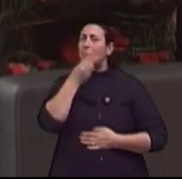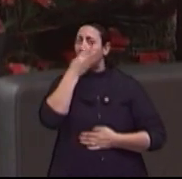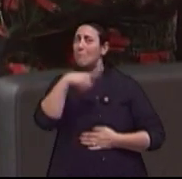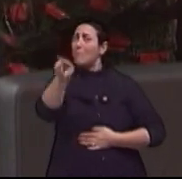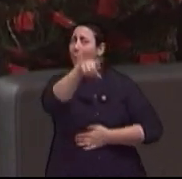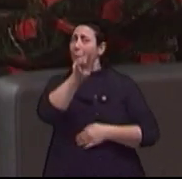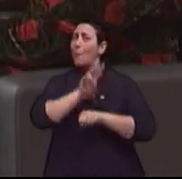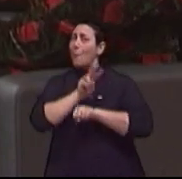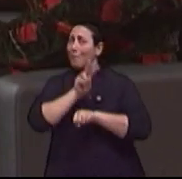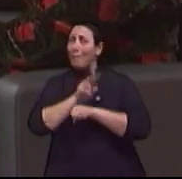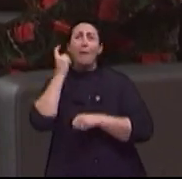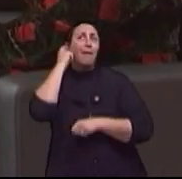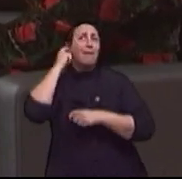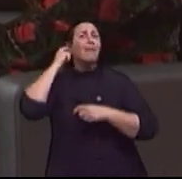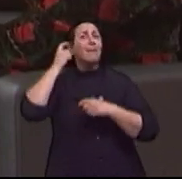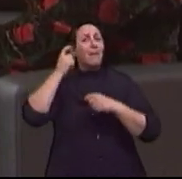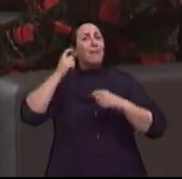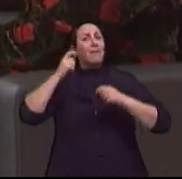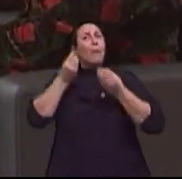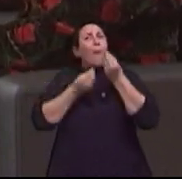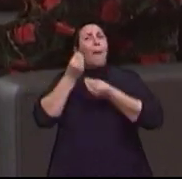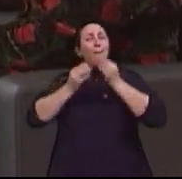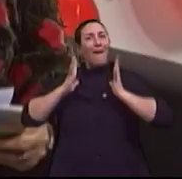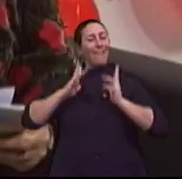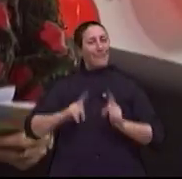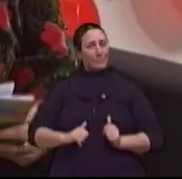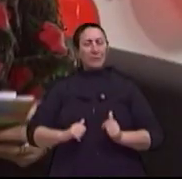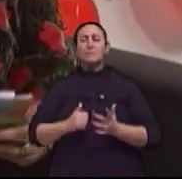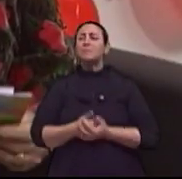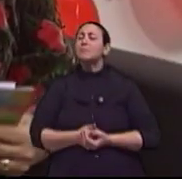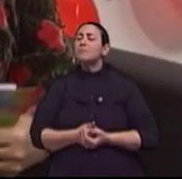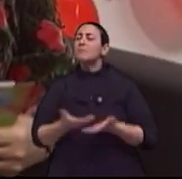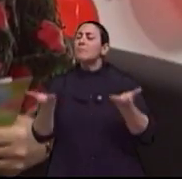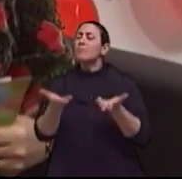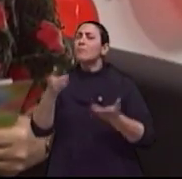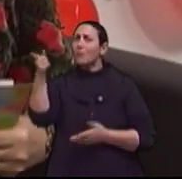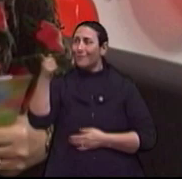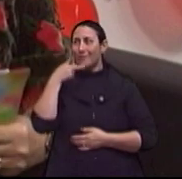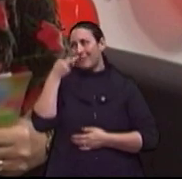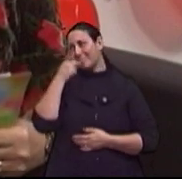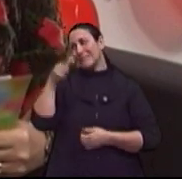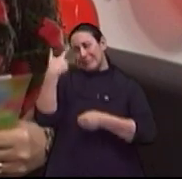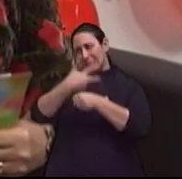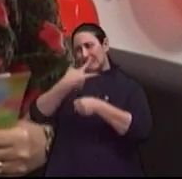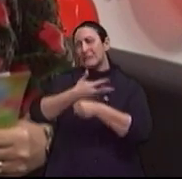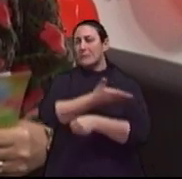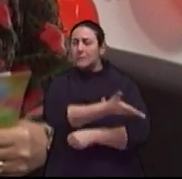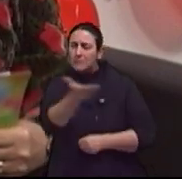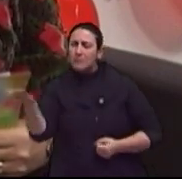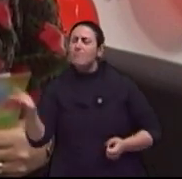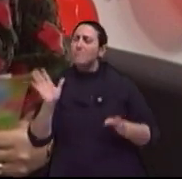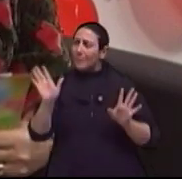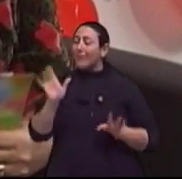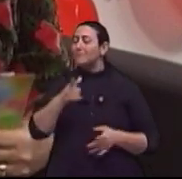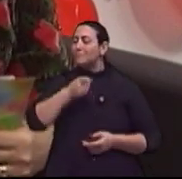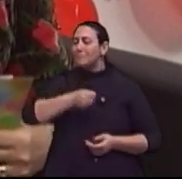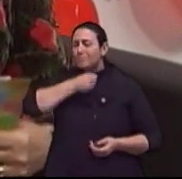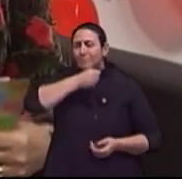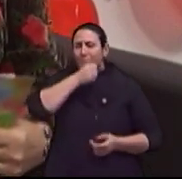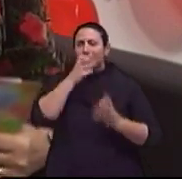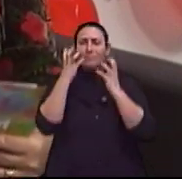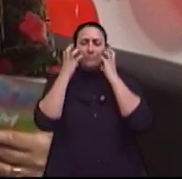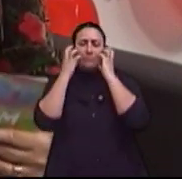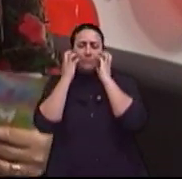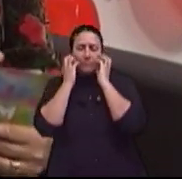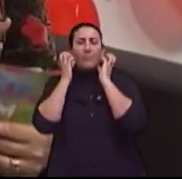fiquem atentos a isso né porque é exatamente isso aí mas tu falaste o nosso foco é a terceira idade esse envelhecimento Geral do